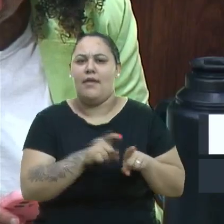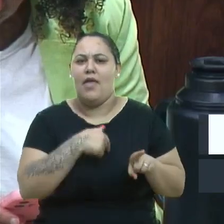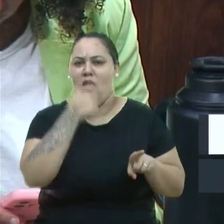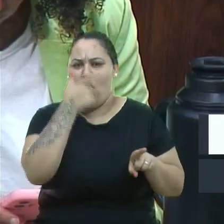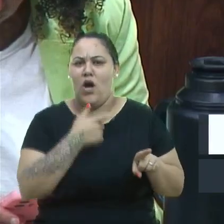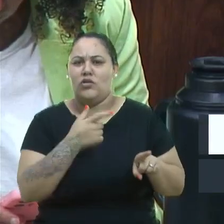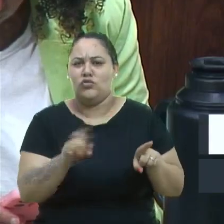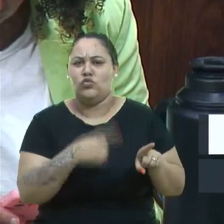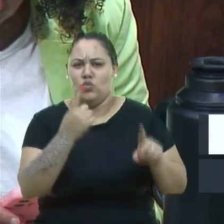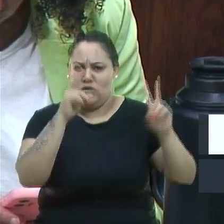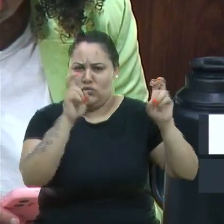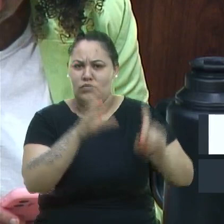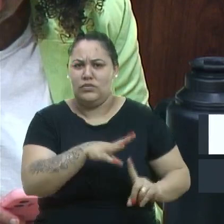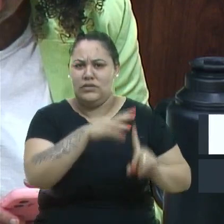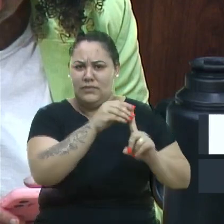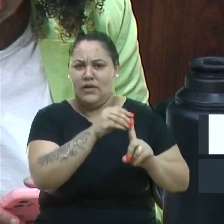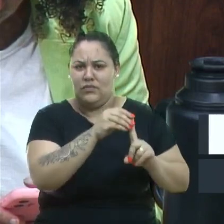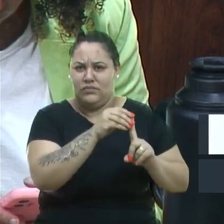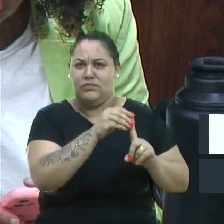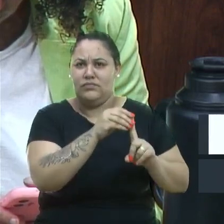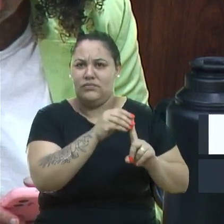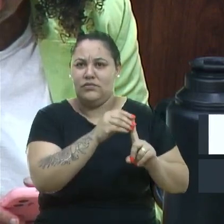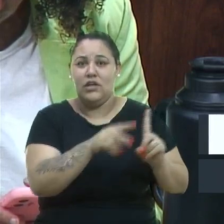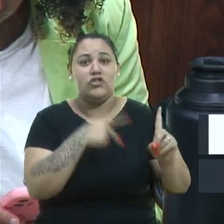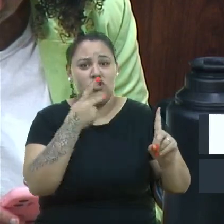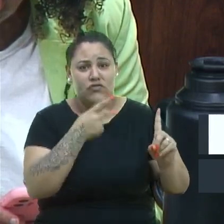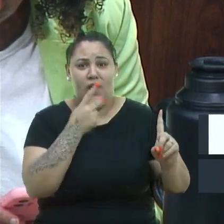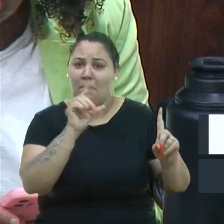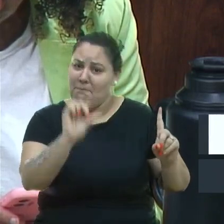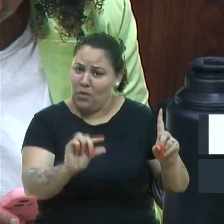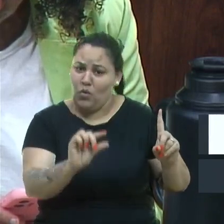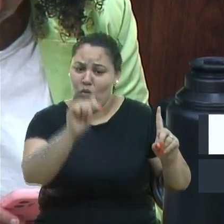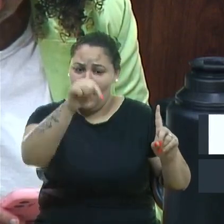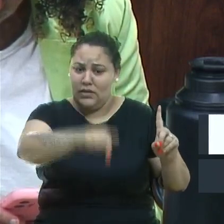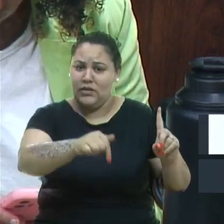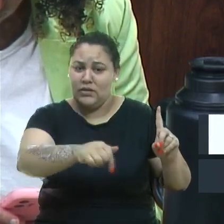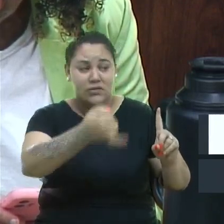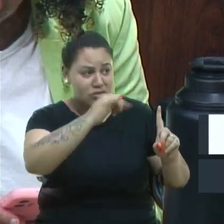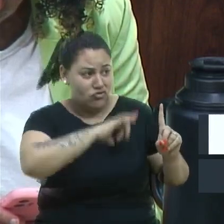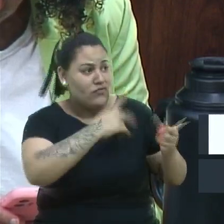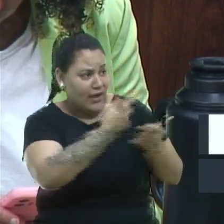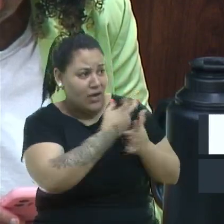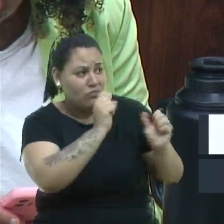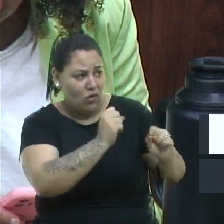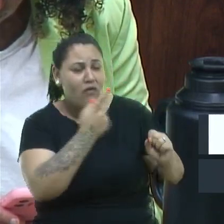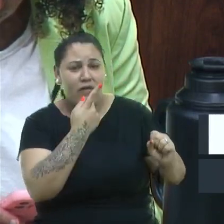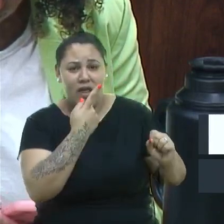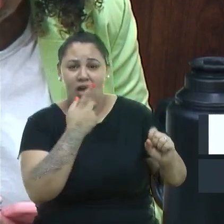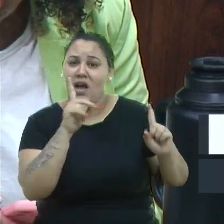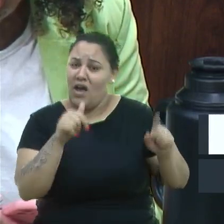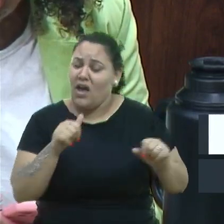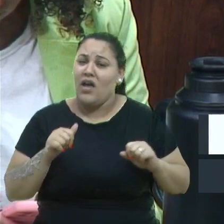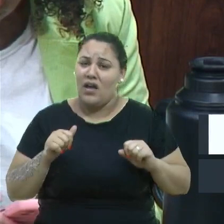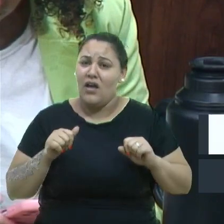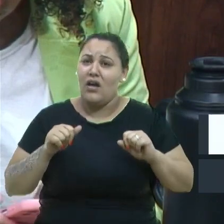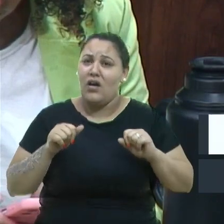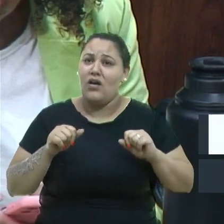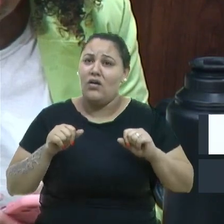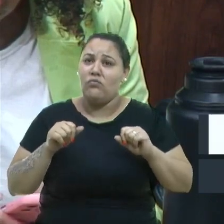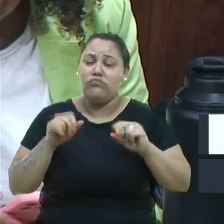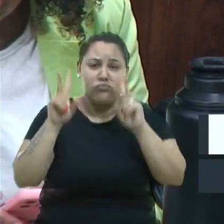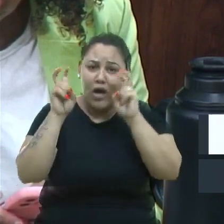dos temas que nós menos falamos nessa legislatura, e me corrijam se eu estiver errado, é os